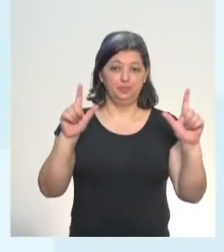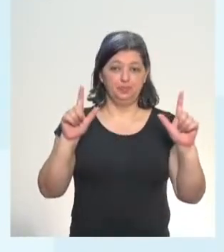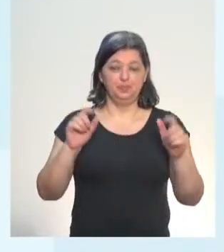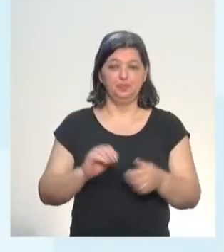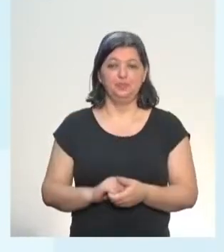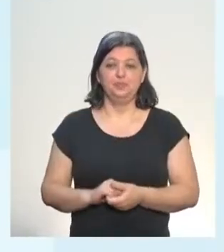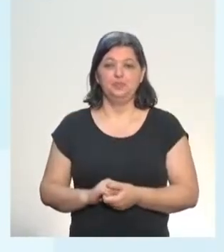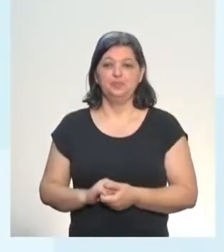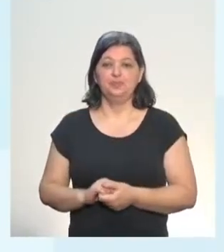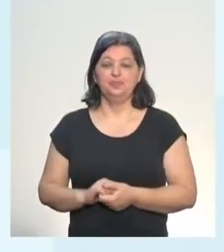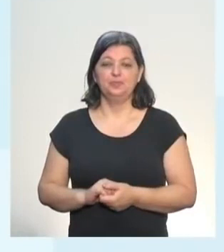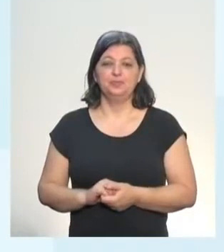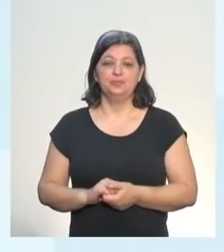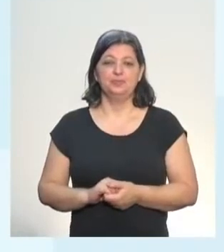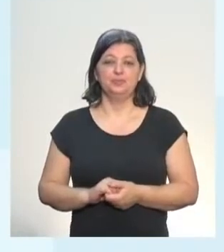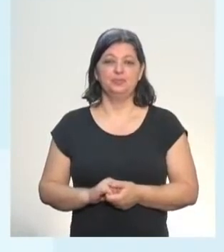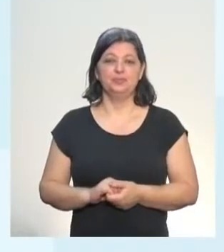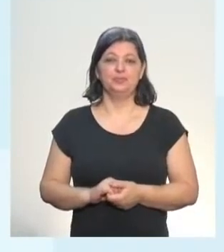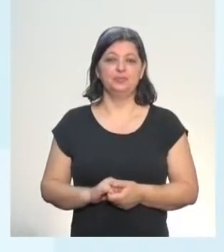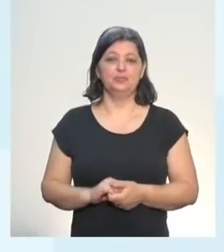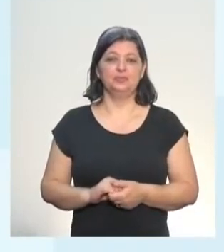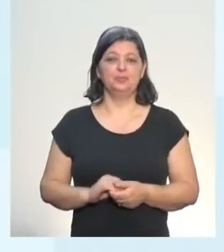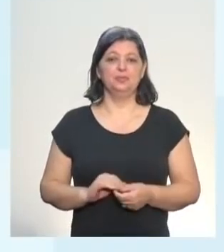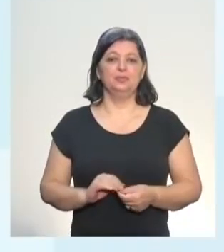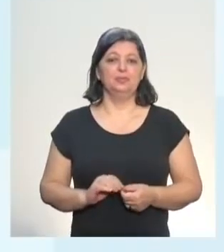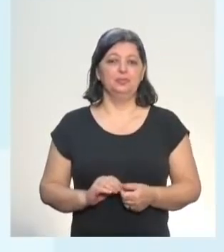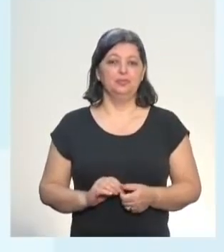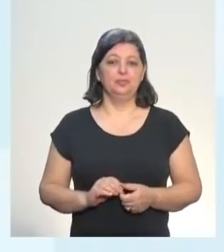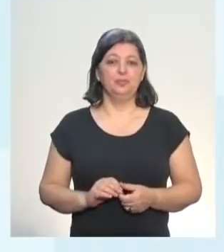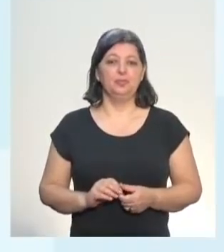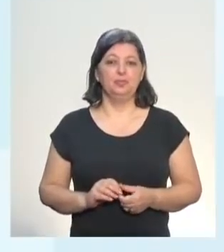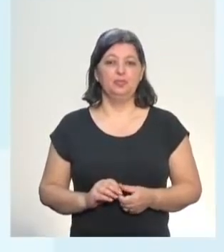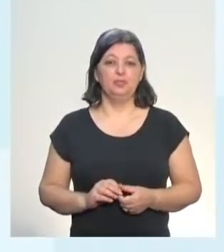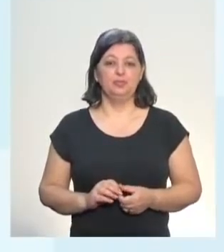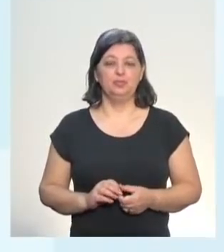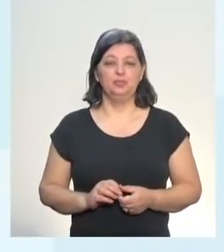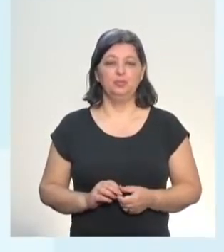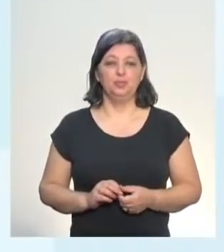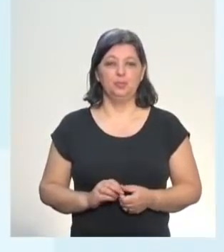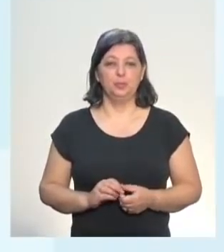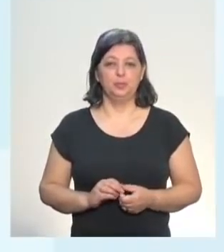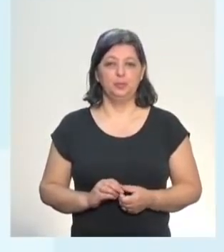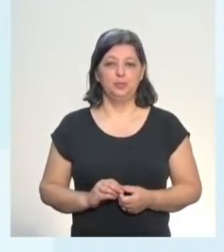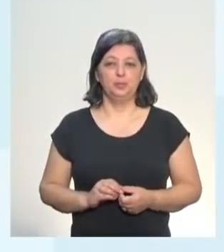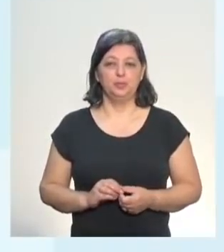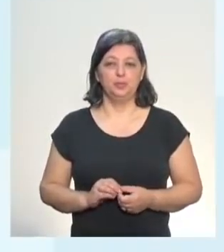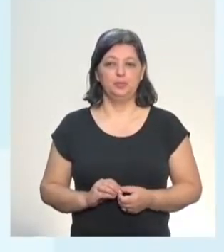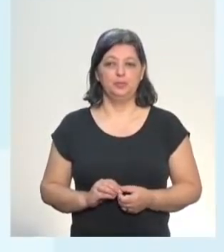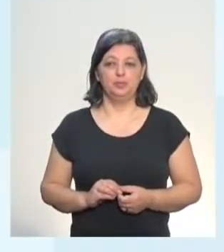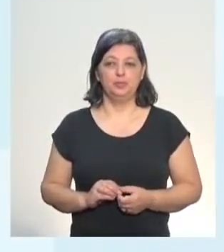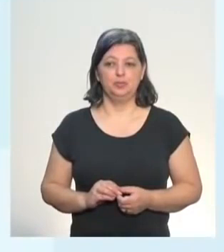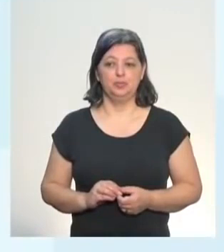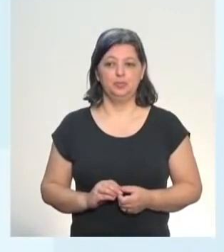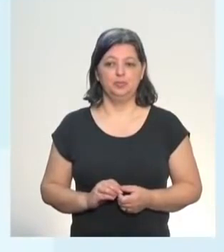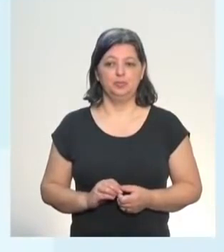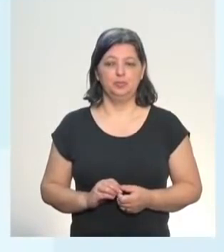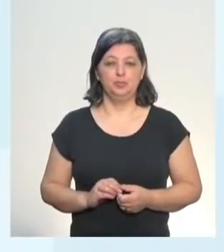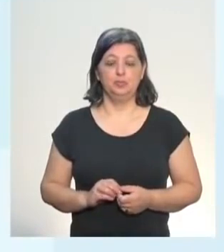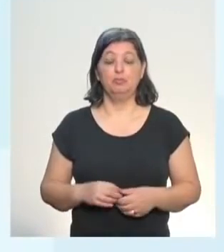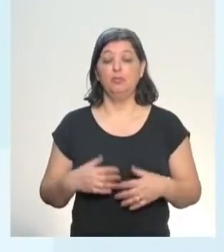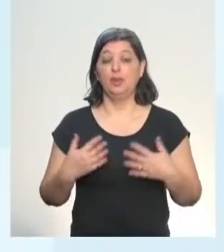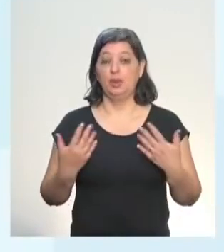ter mais uma perguntinha, que é When did he start to work as a musician?